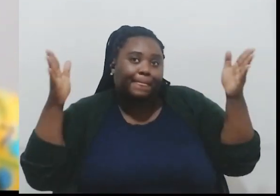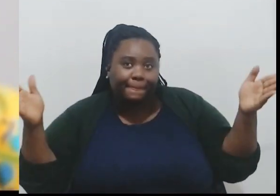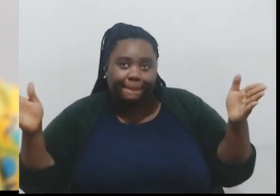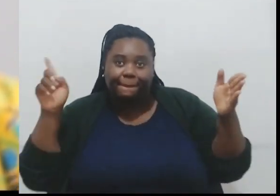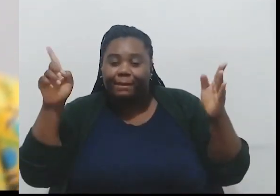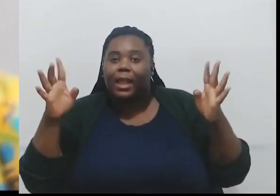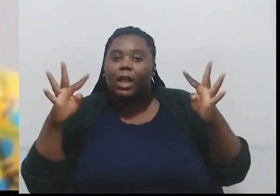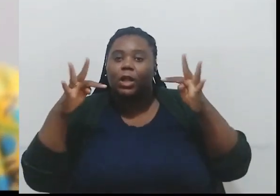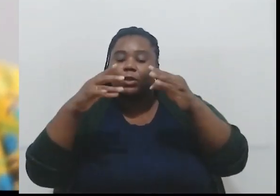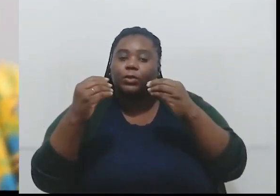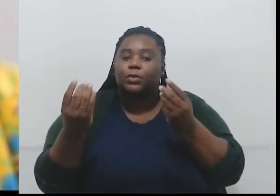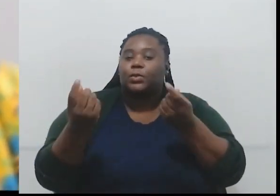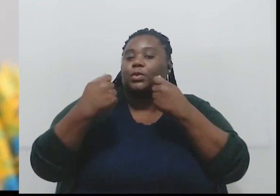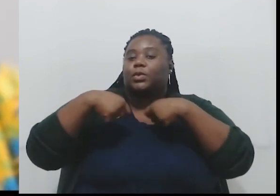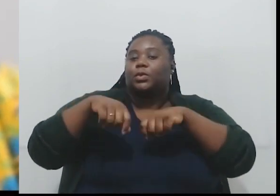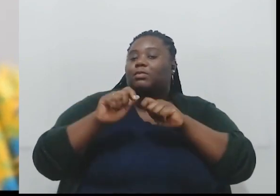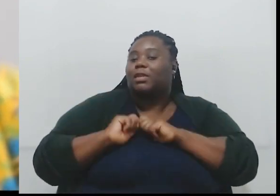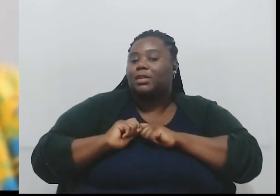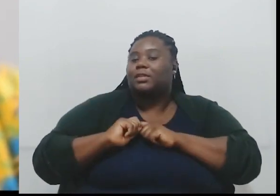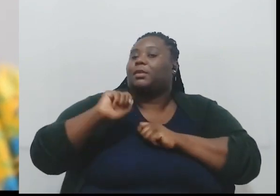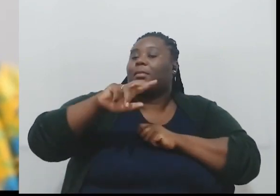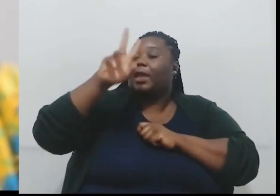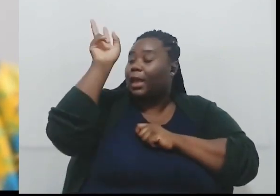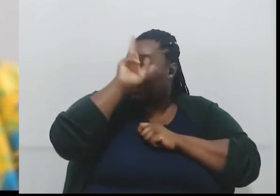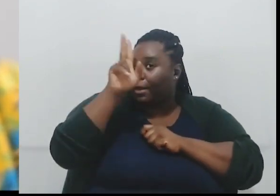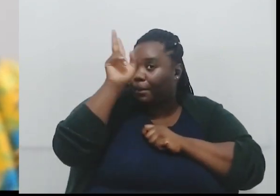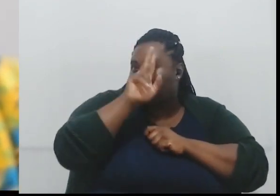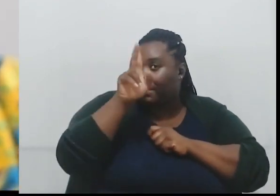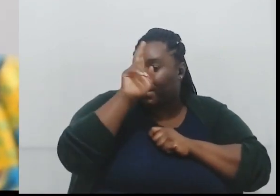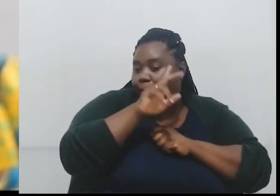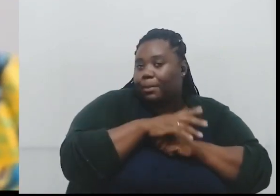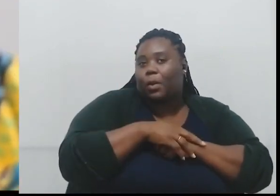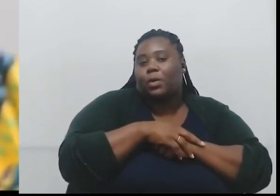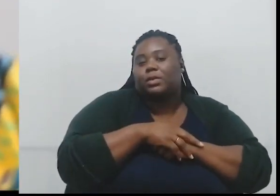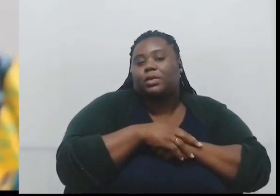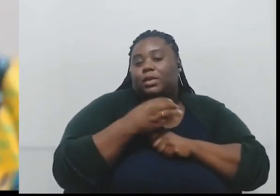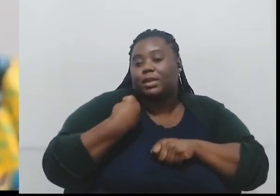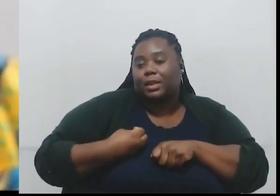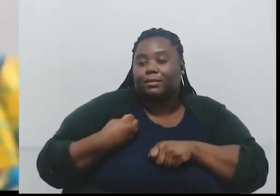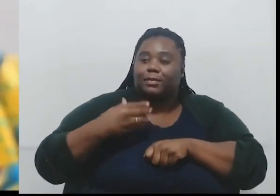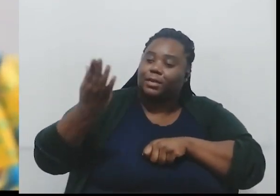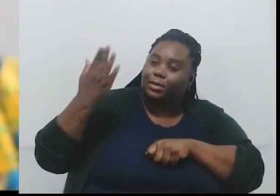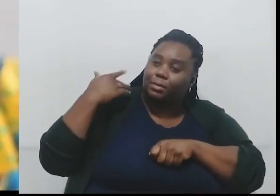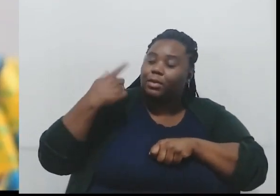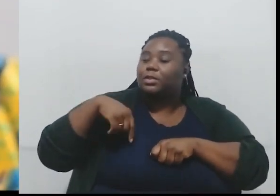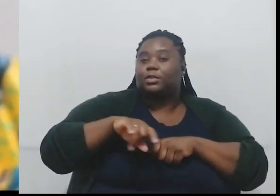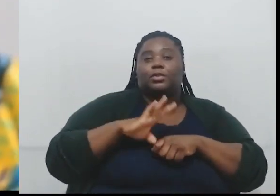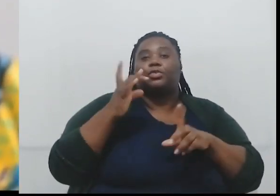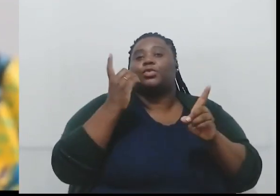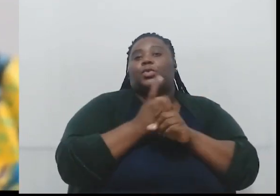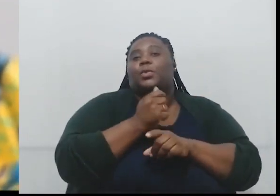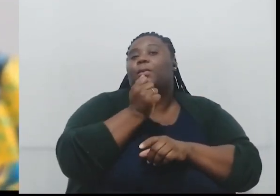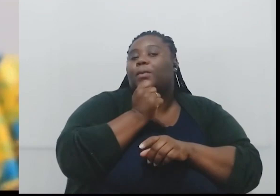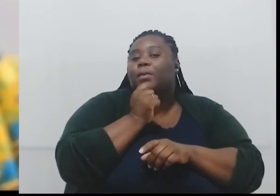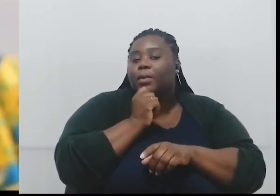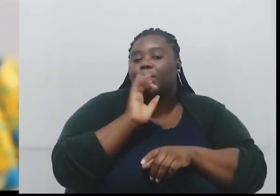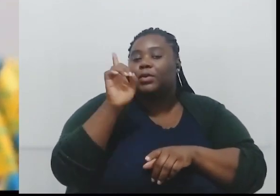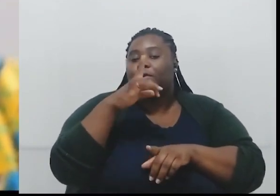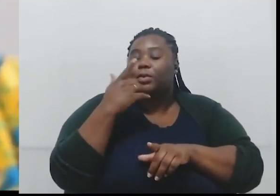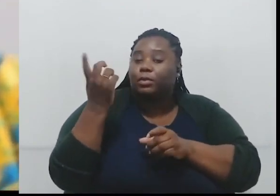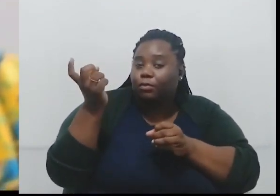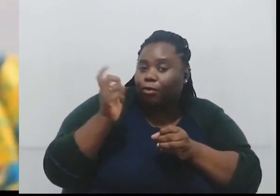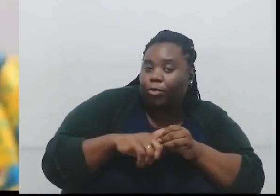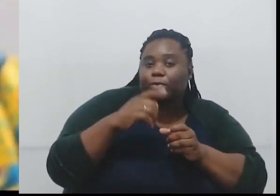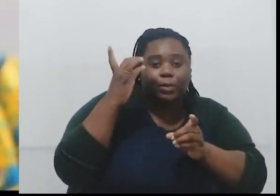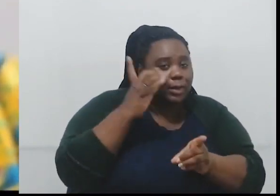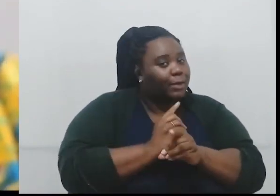herança, assim, essa memória atlântica que a gente não encontrou ainda, que a gente não reencontrou, né,